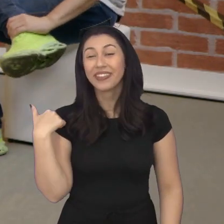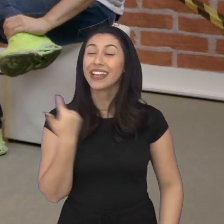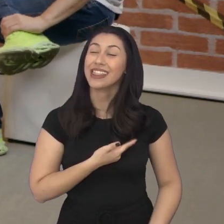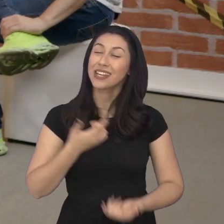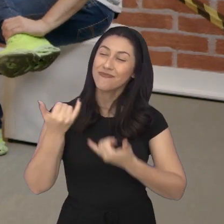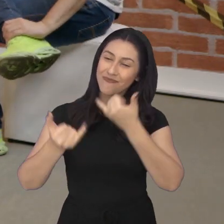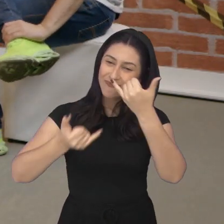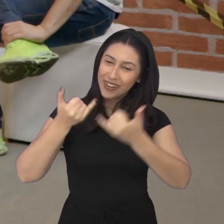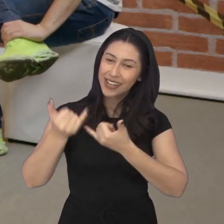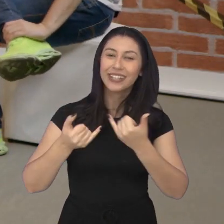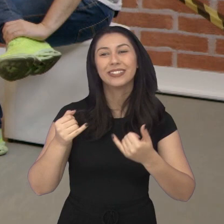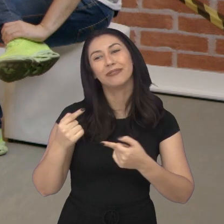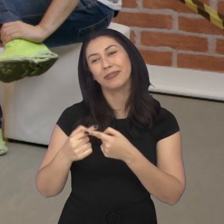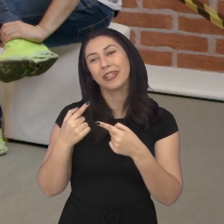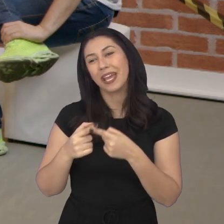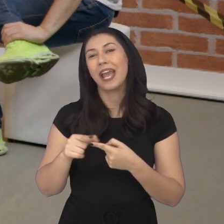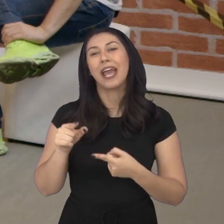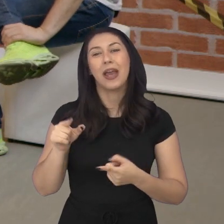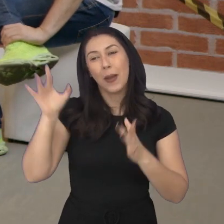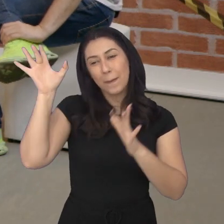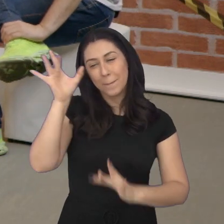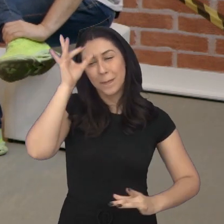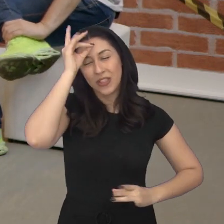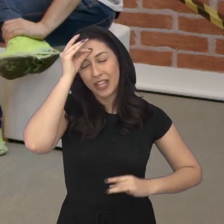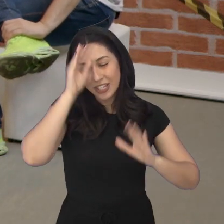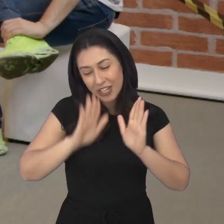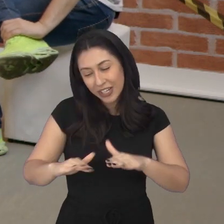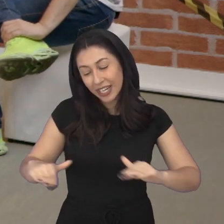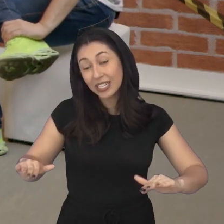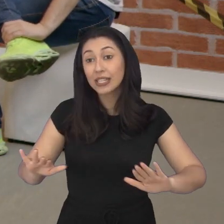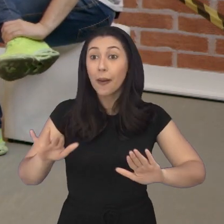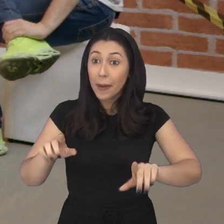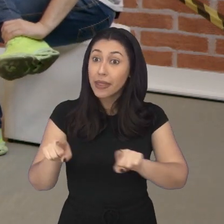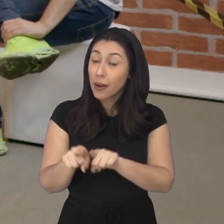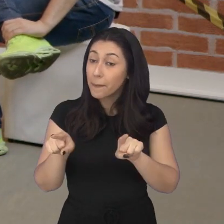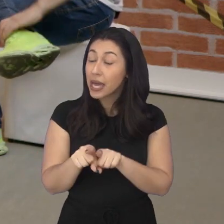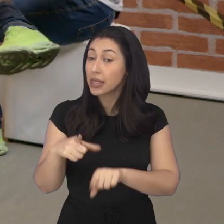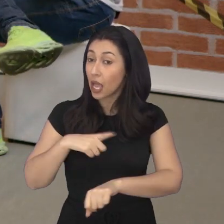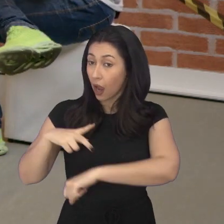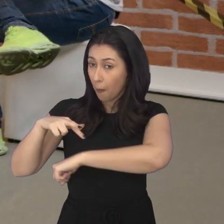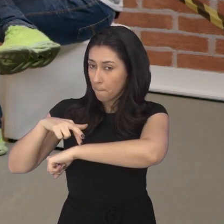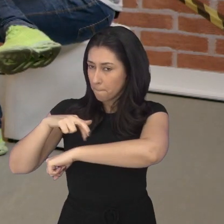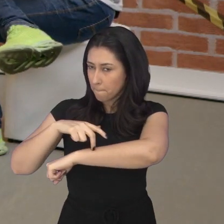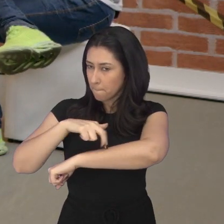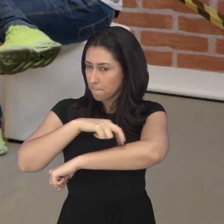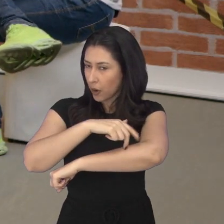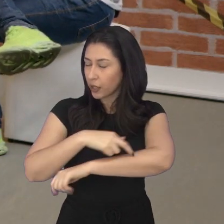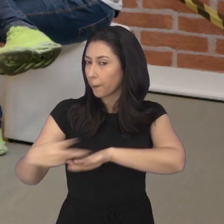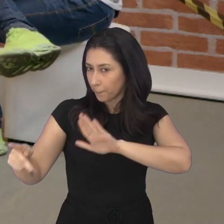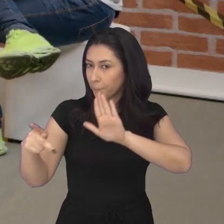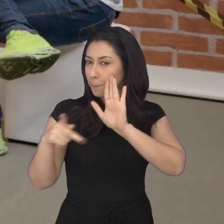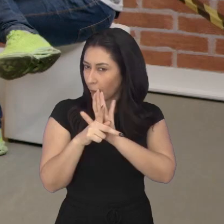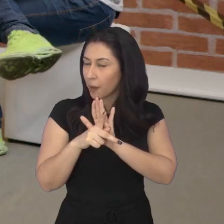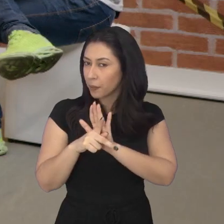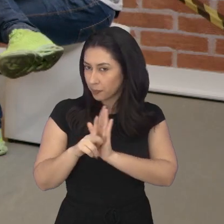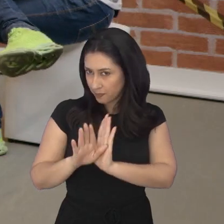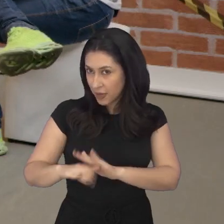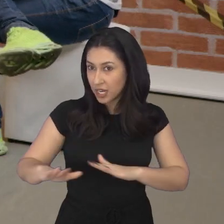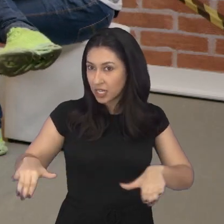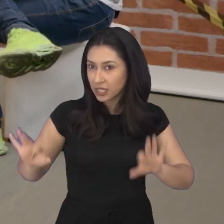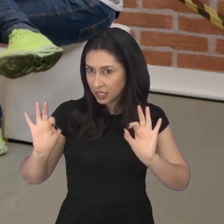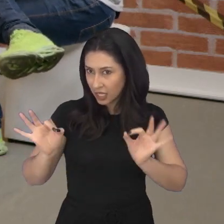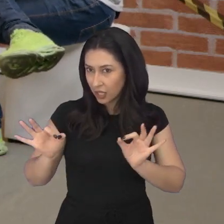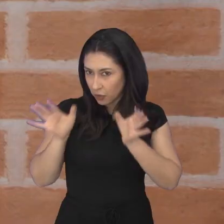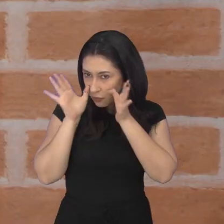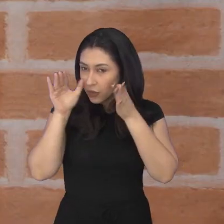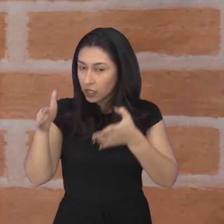né? Na verdade, os atores aí estão fazendo papéis de criança, mas existe também essa coisa da moda natação, da moda praia pra criança também, né? Tem. Mas